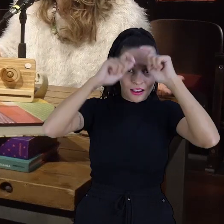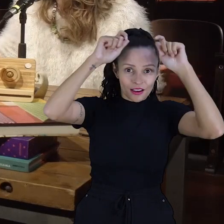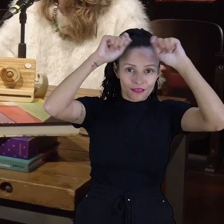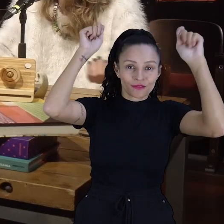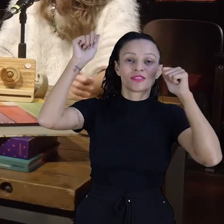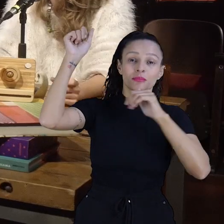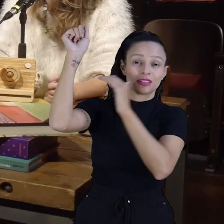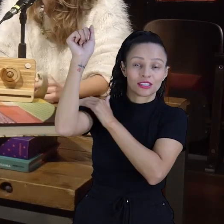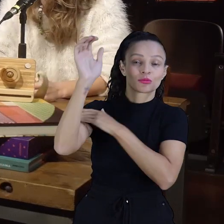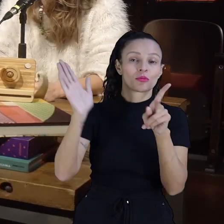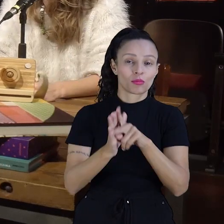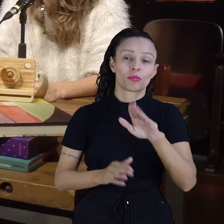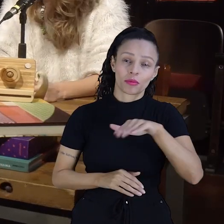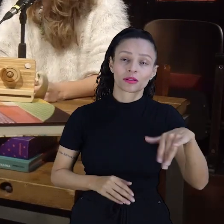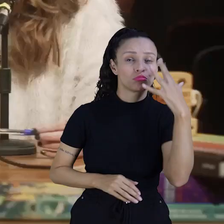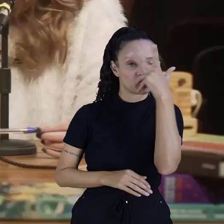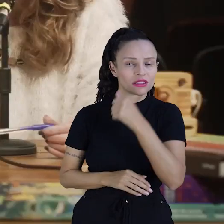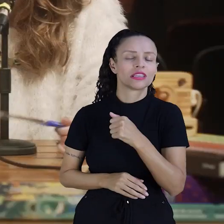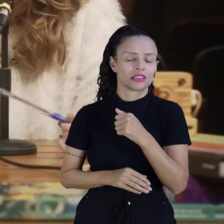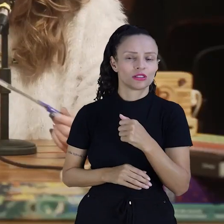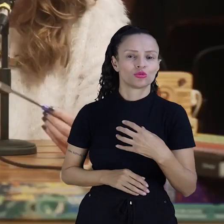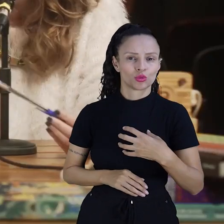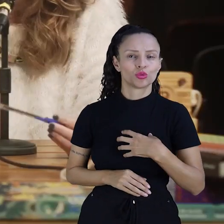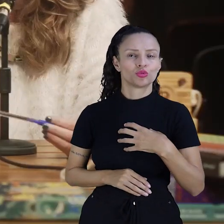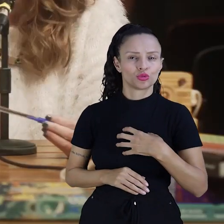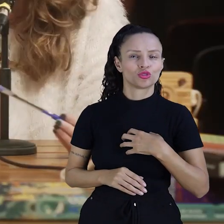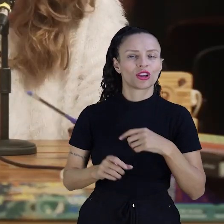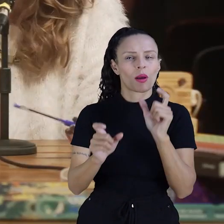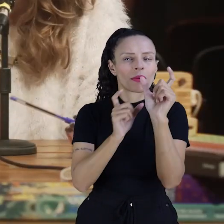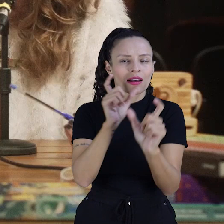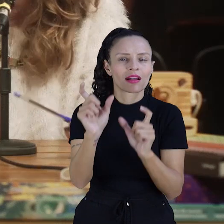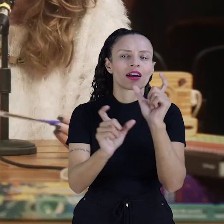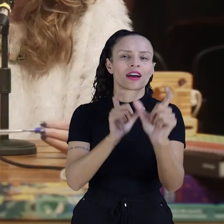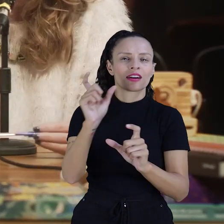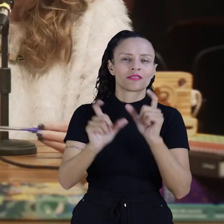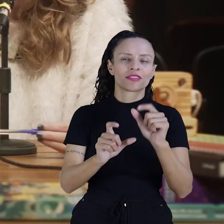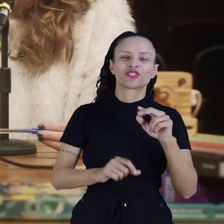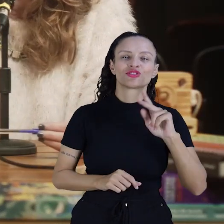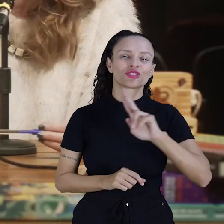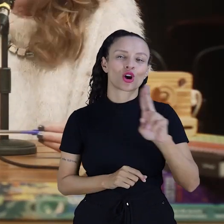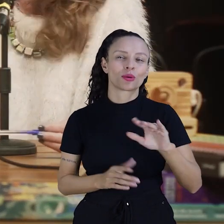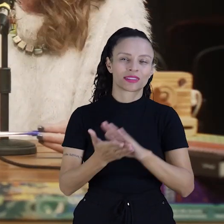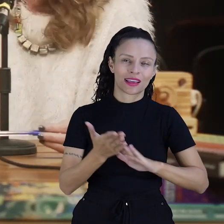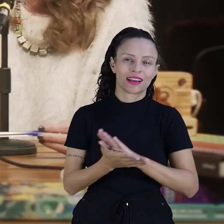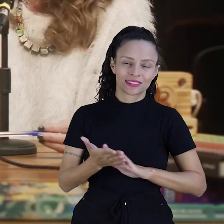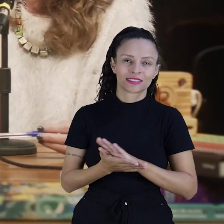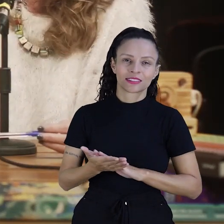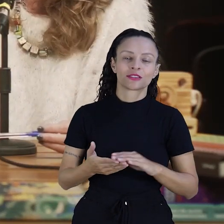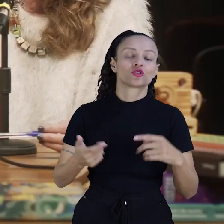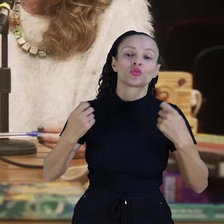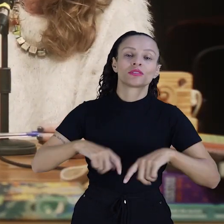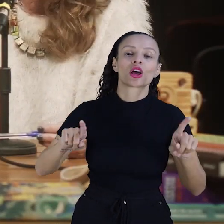feminismo para crianças. É bonita a forma como ela vai envolvendo o jogo da palavra, sem dar nome. E a gente falou sobre isso no